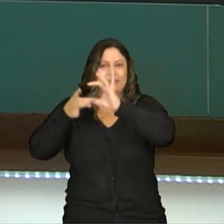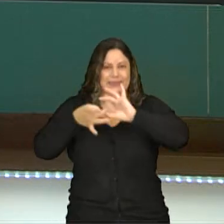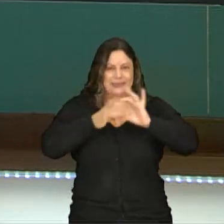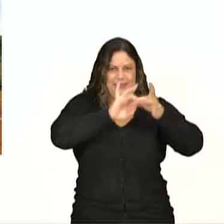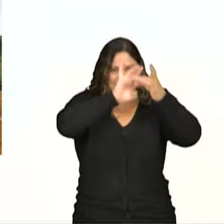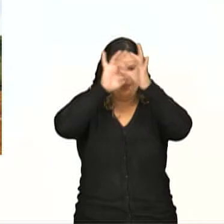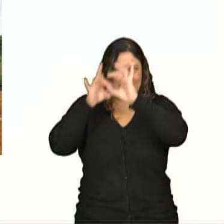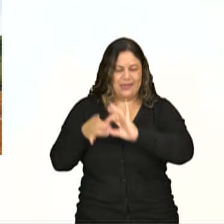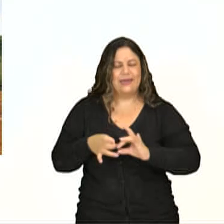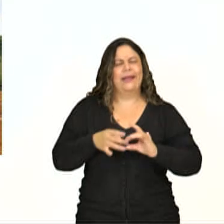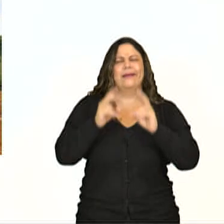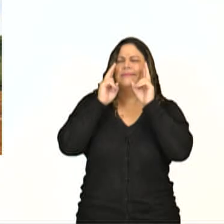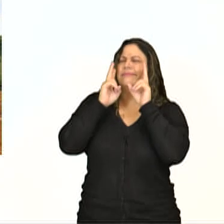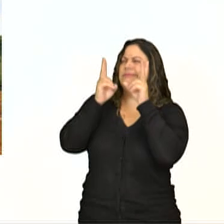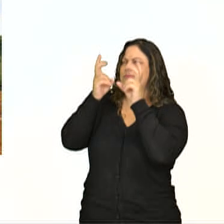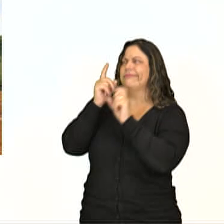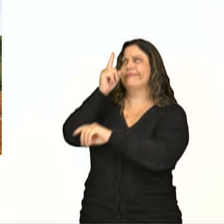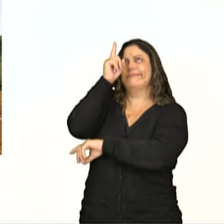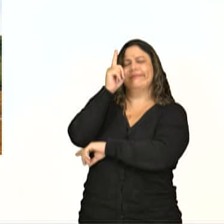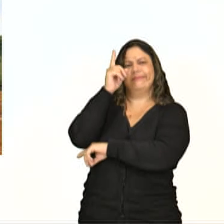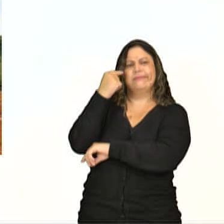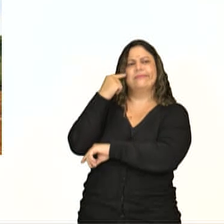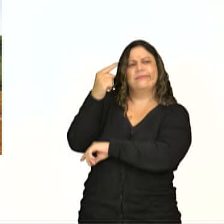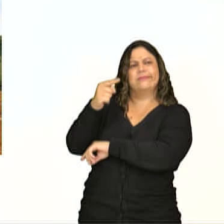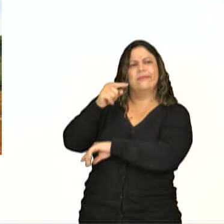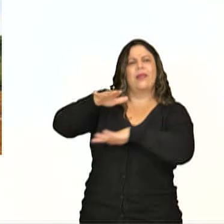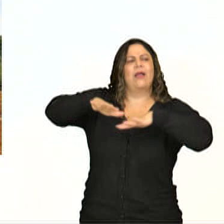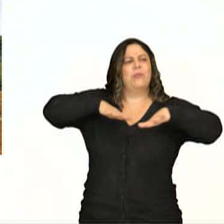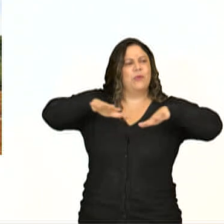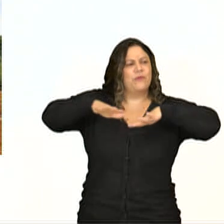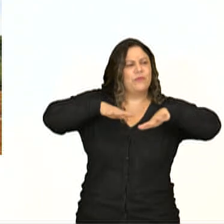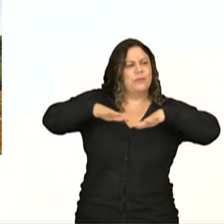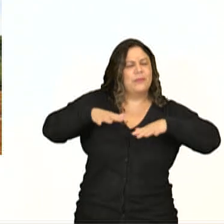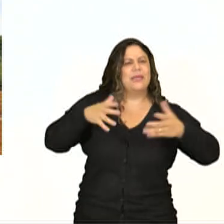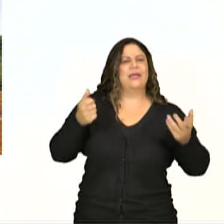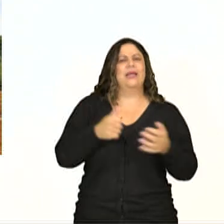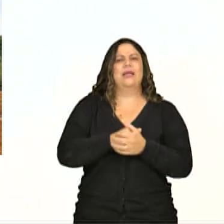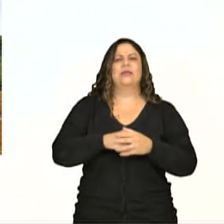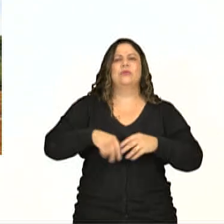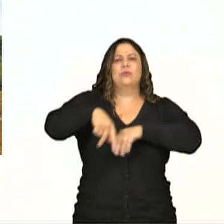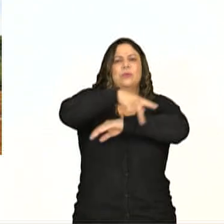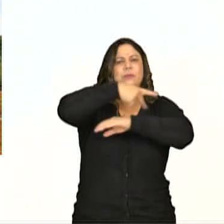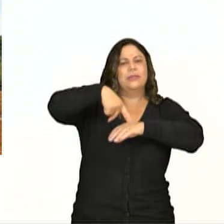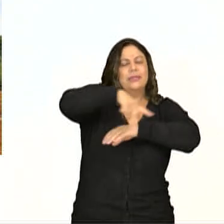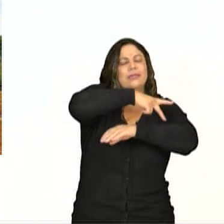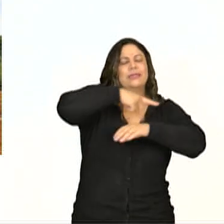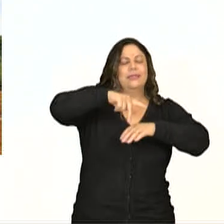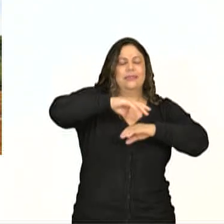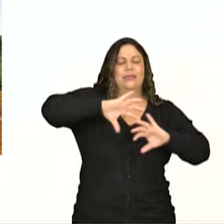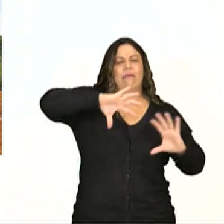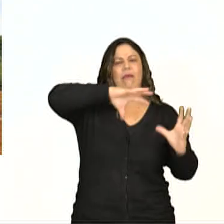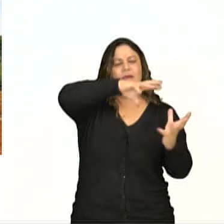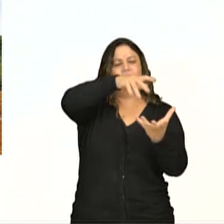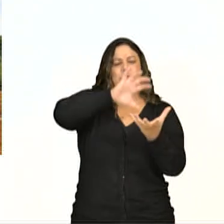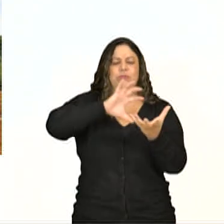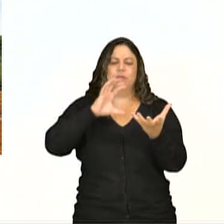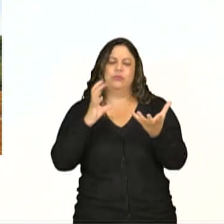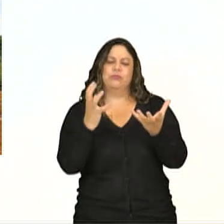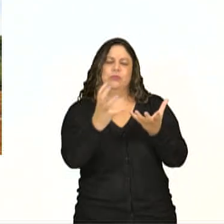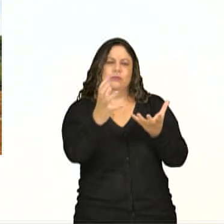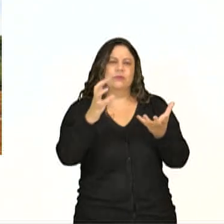a gente já pensa, a gente olha essa imagem e já pensa em movimento. A gente já pensa em Olimpíadas, já pensa em países, em continentes ali, né, que cada anel